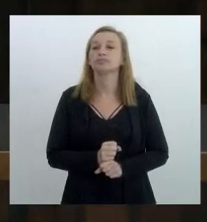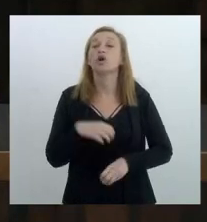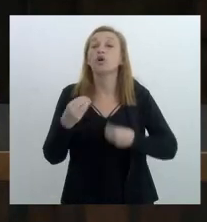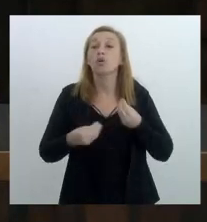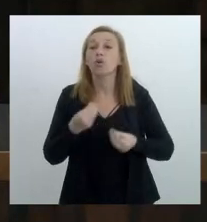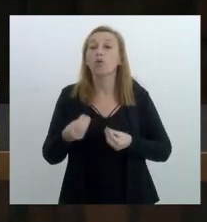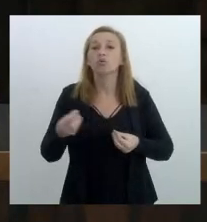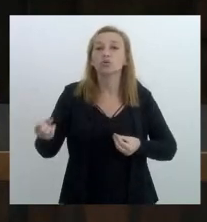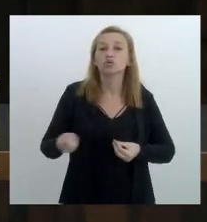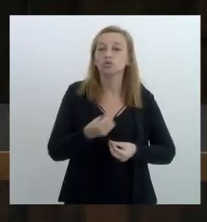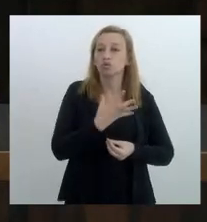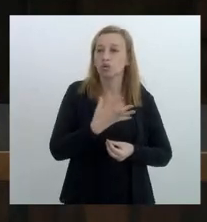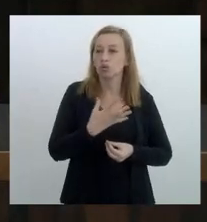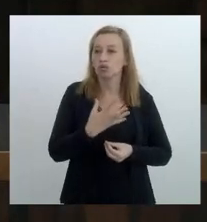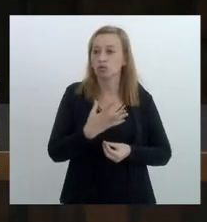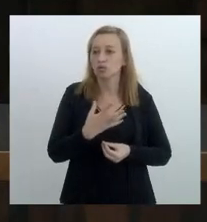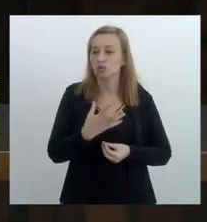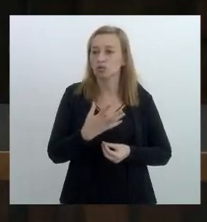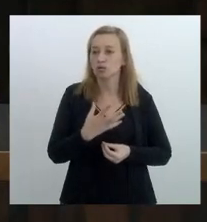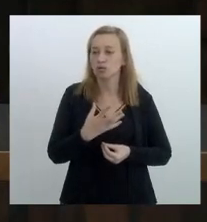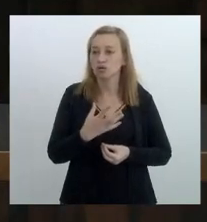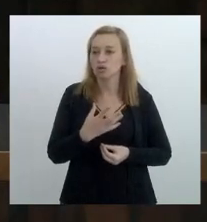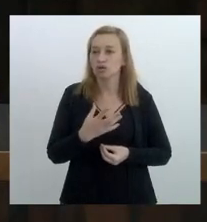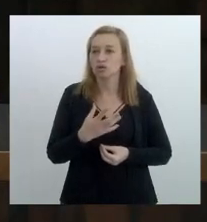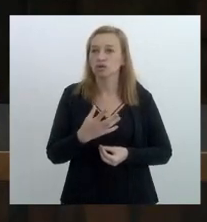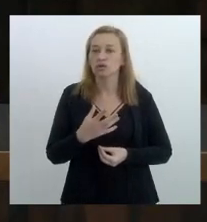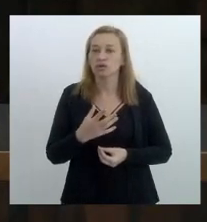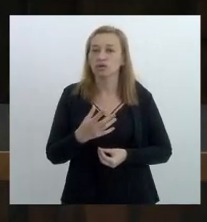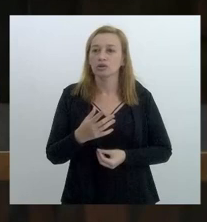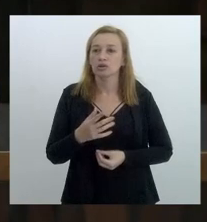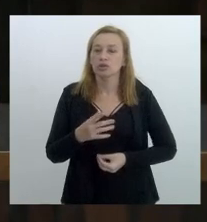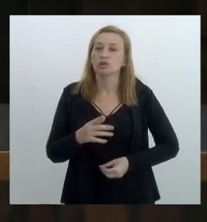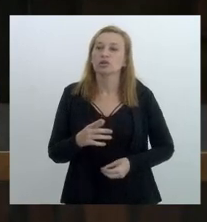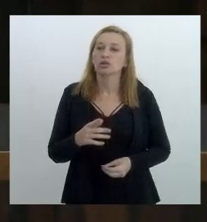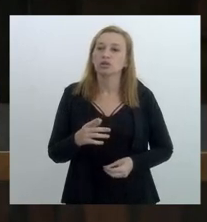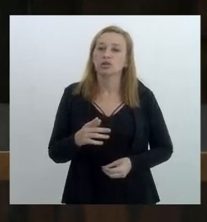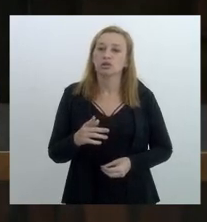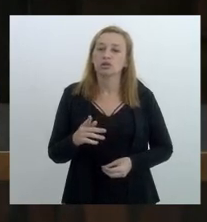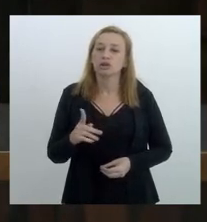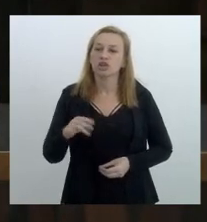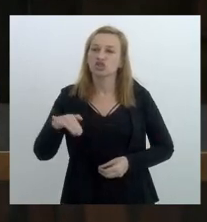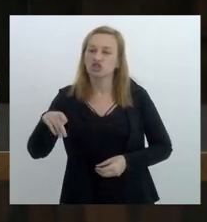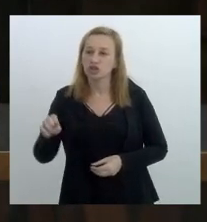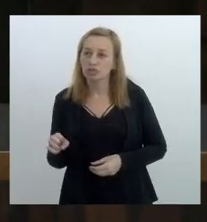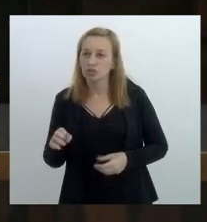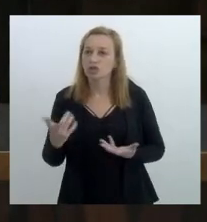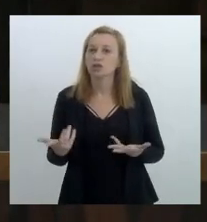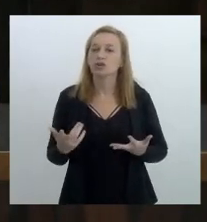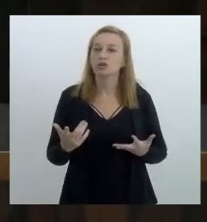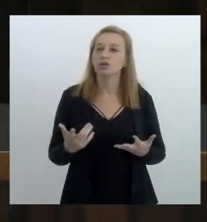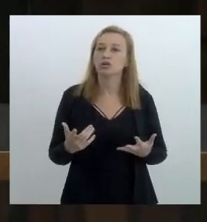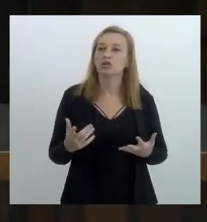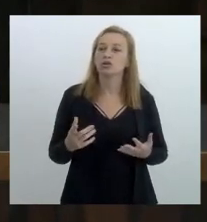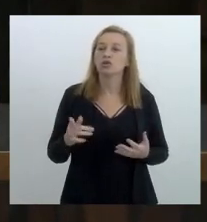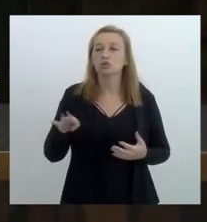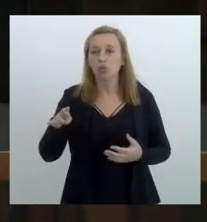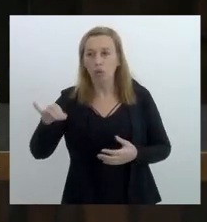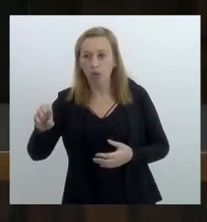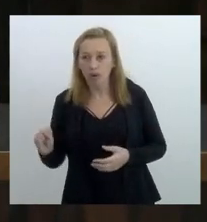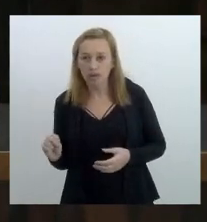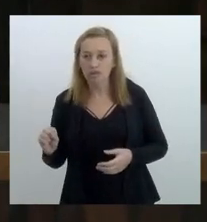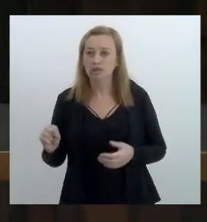novo regime e o Estado está vendo o cômpito também do royalty à